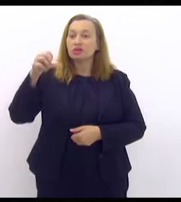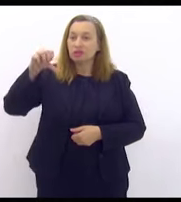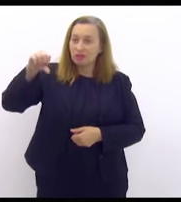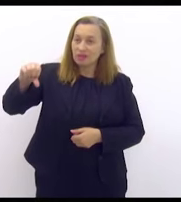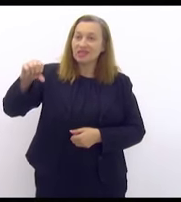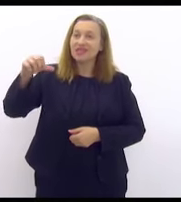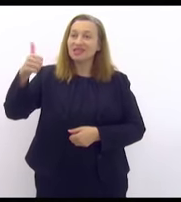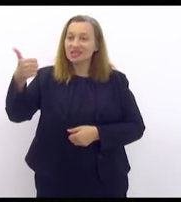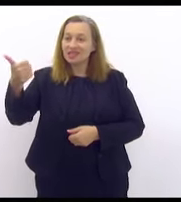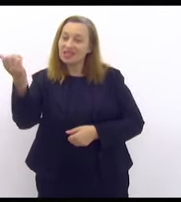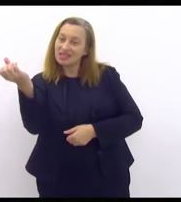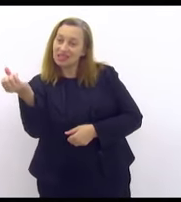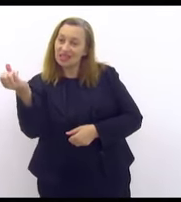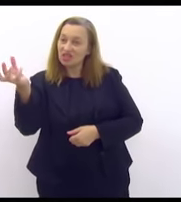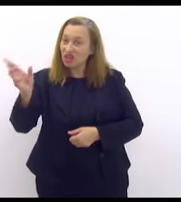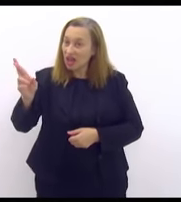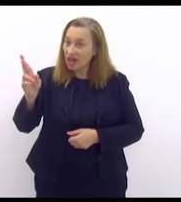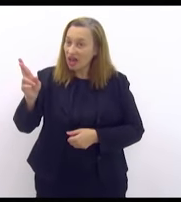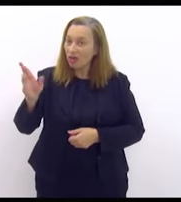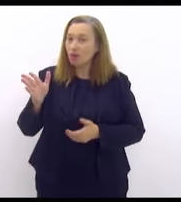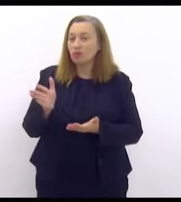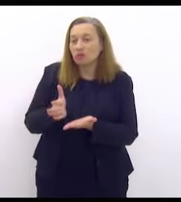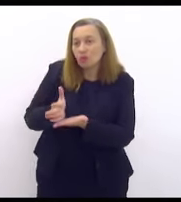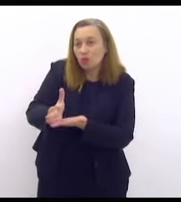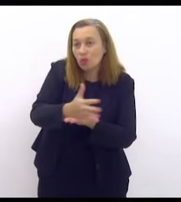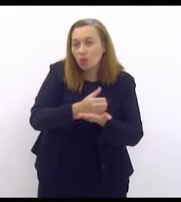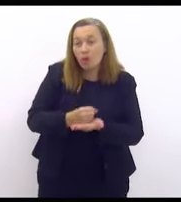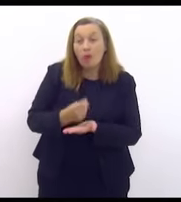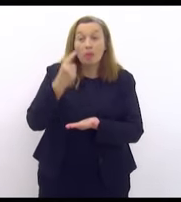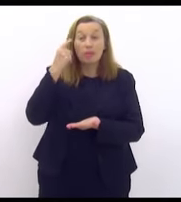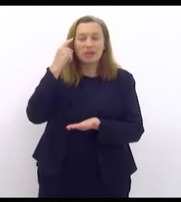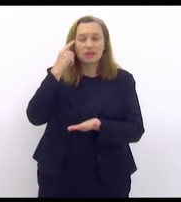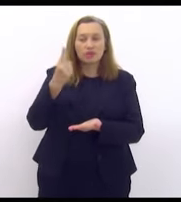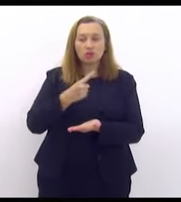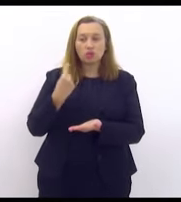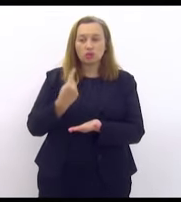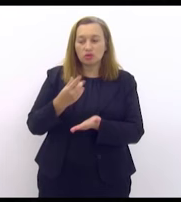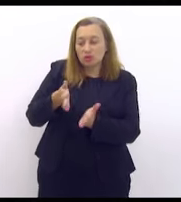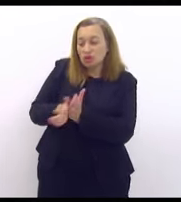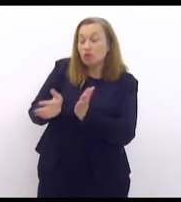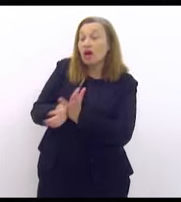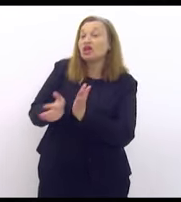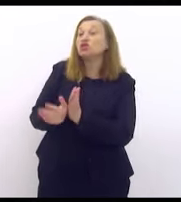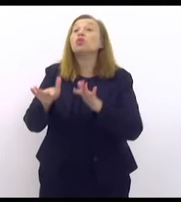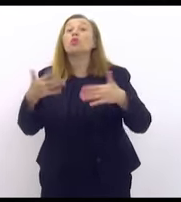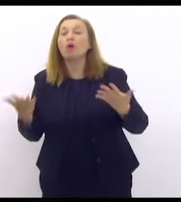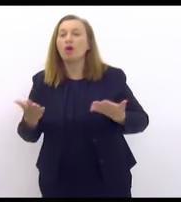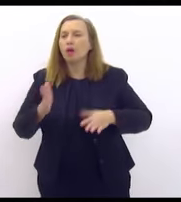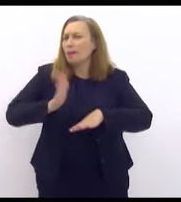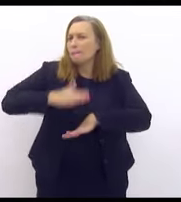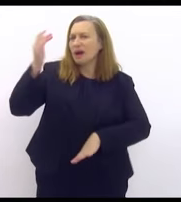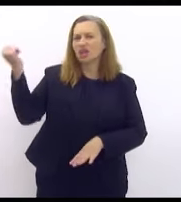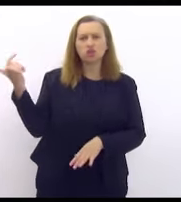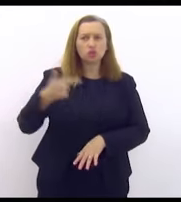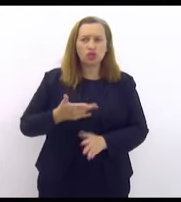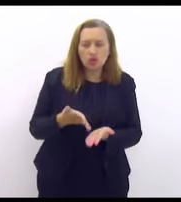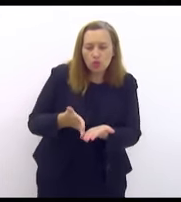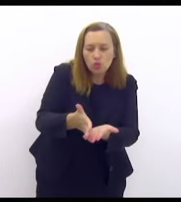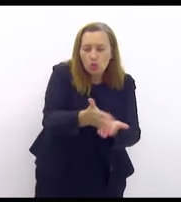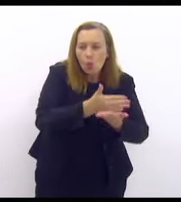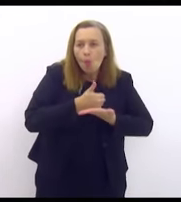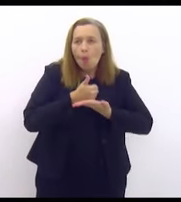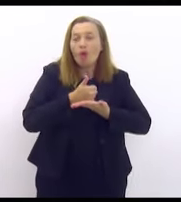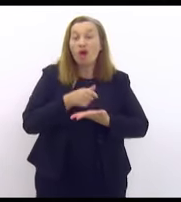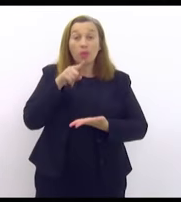104.565.544.916 reais. É a nossa estimativa de receita. E a nossa despesa, que está fixada, mais do que a receita. Então, para você que está